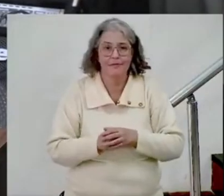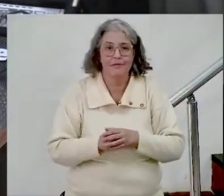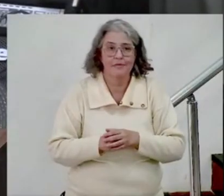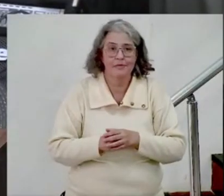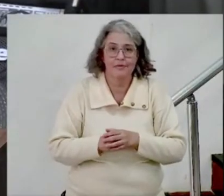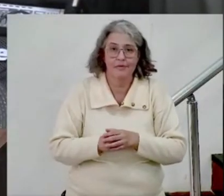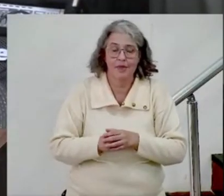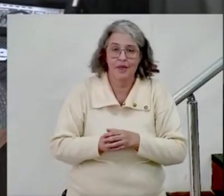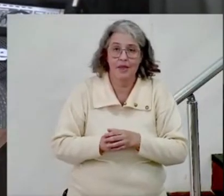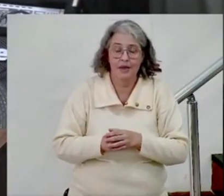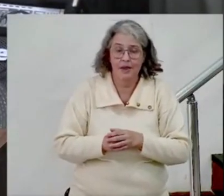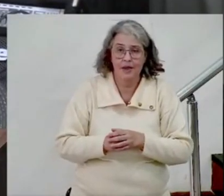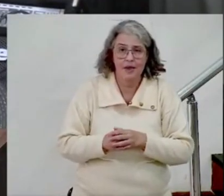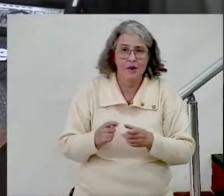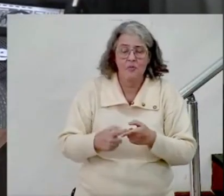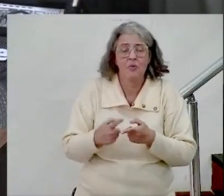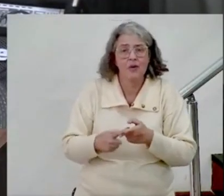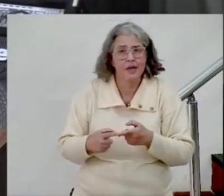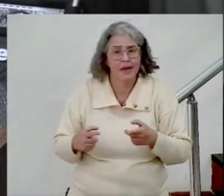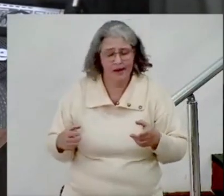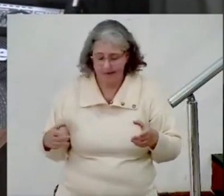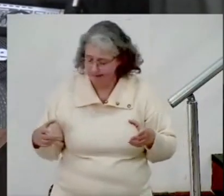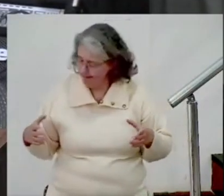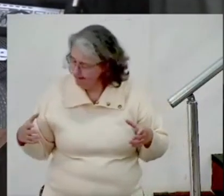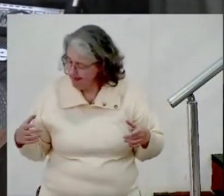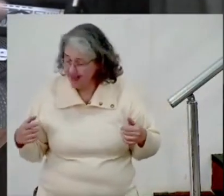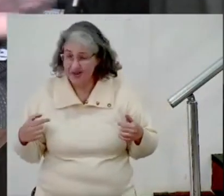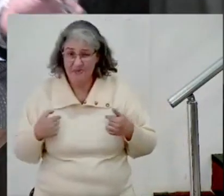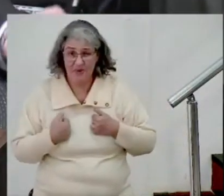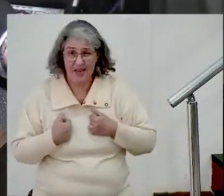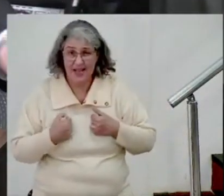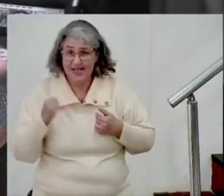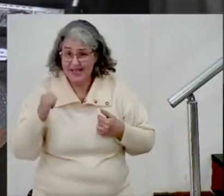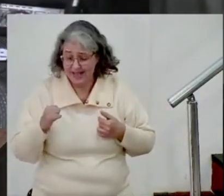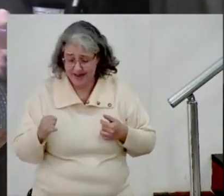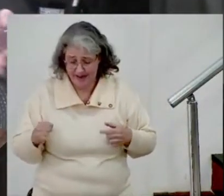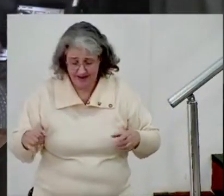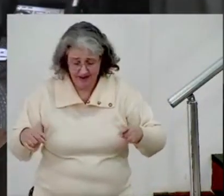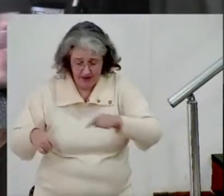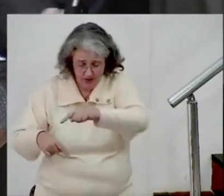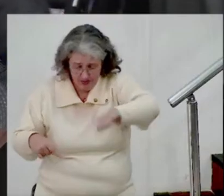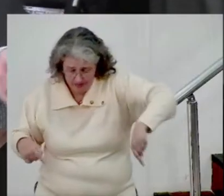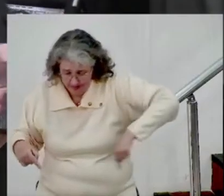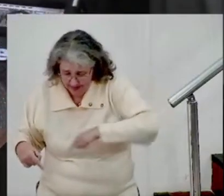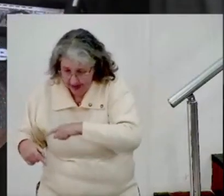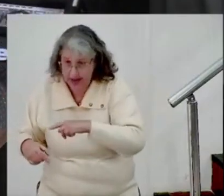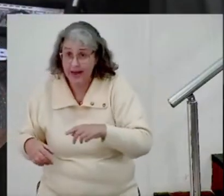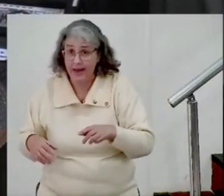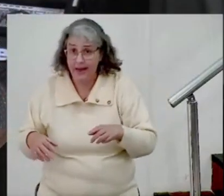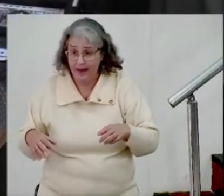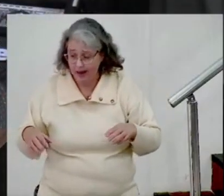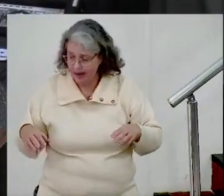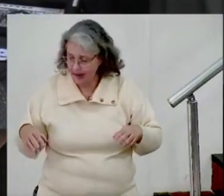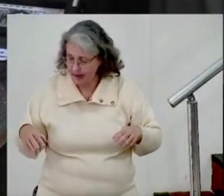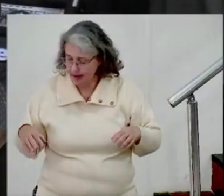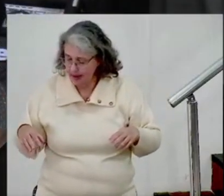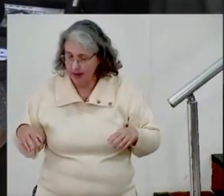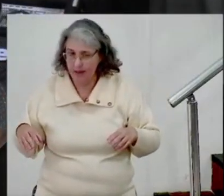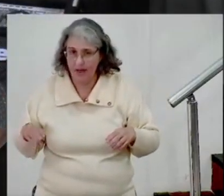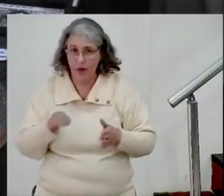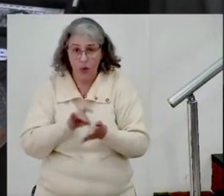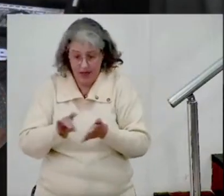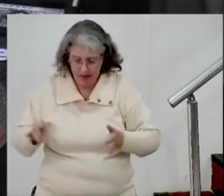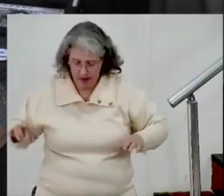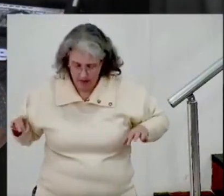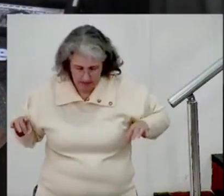doente. E aí você tem que tomar uma decisão, vou morrer da peste ou vou me entregar para o inimigo? Abra o portão, deixa o inimigo me levar escravizado, é melhor do que morrer